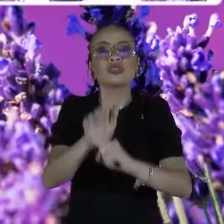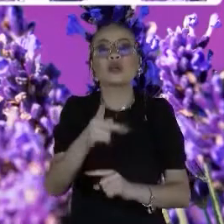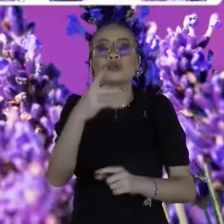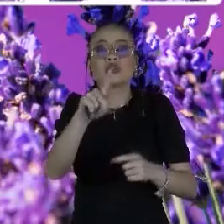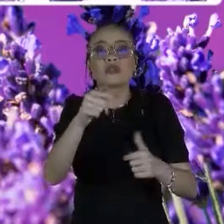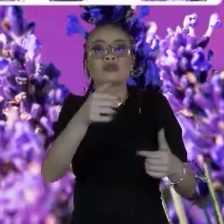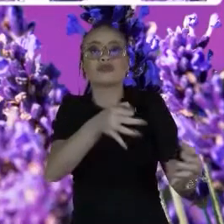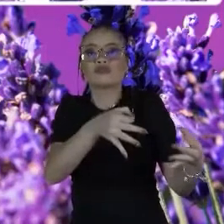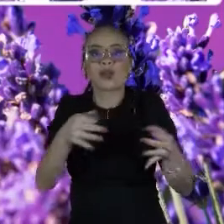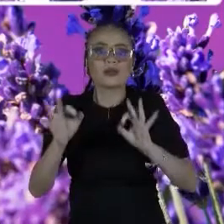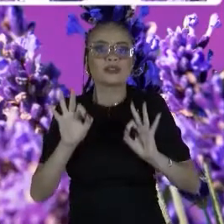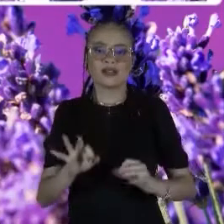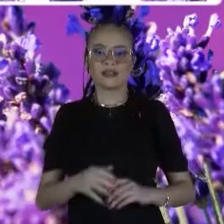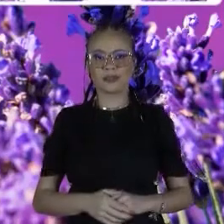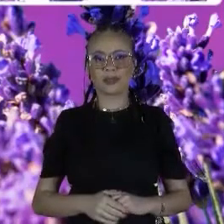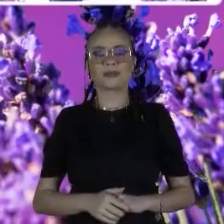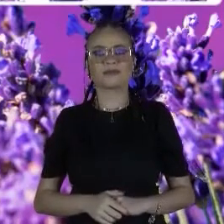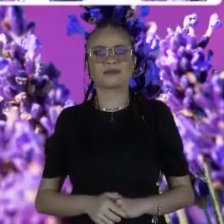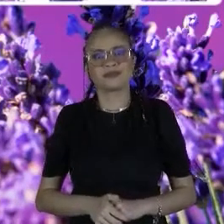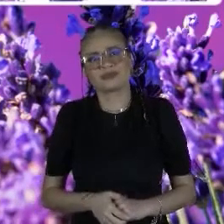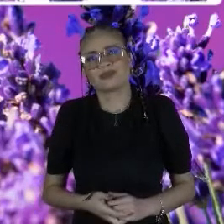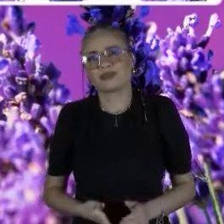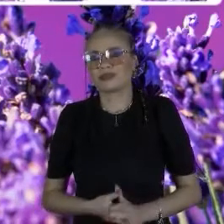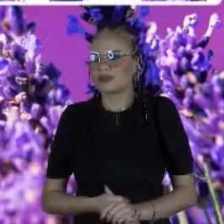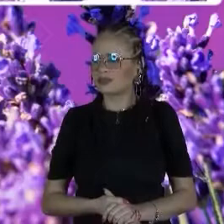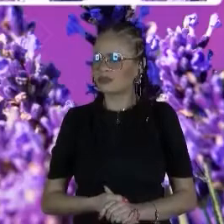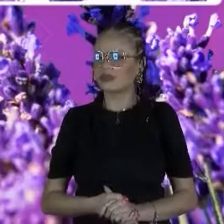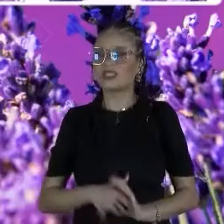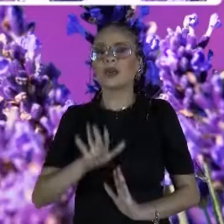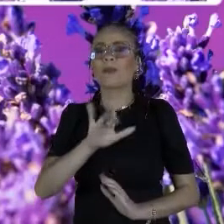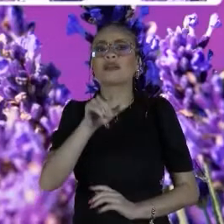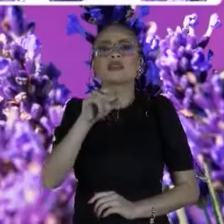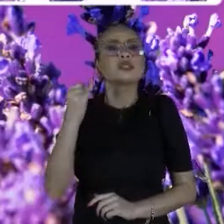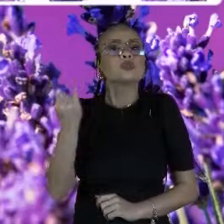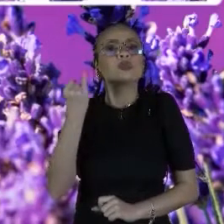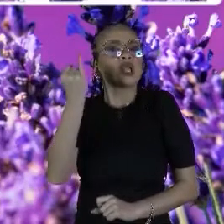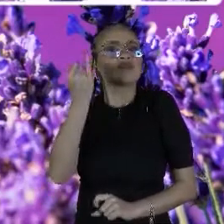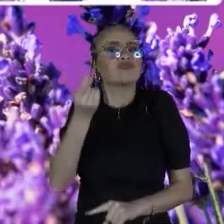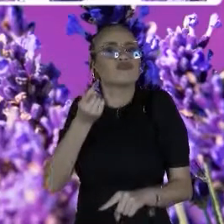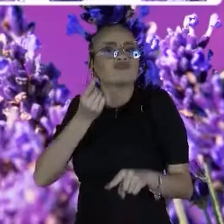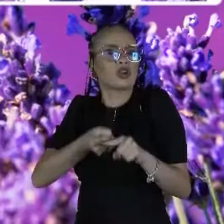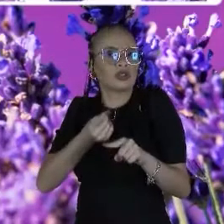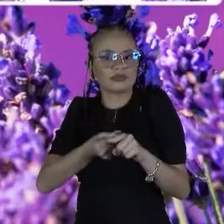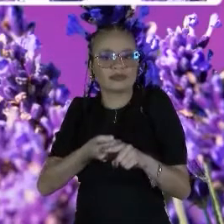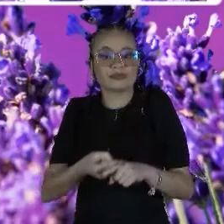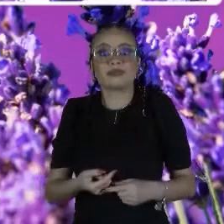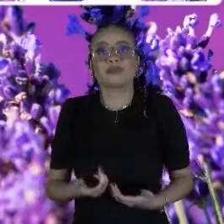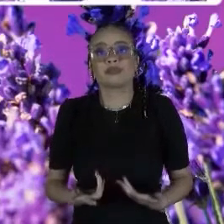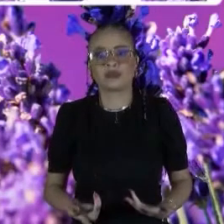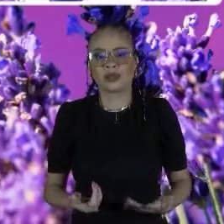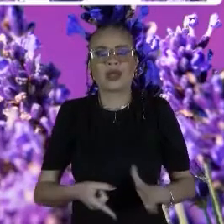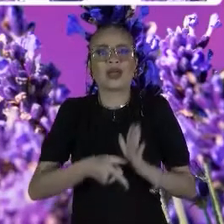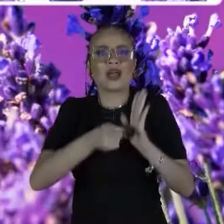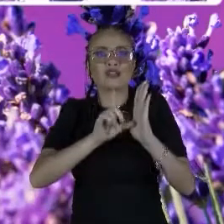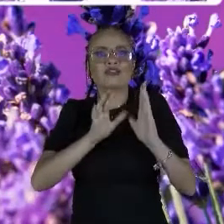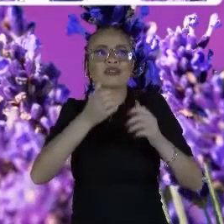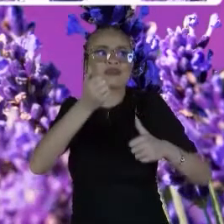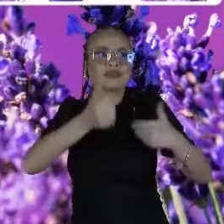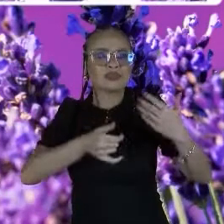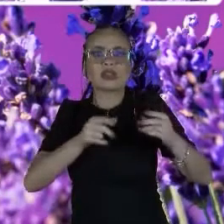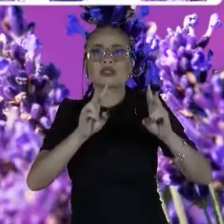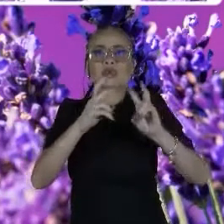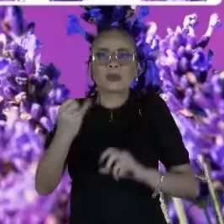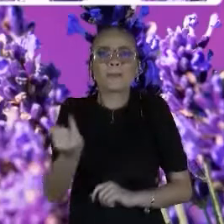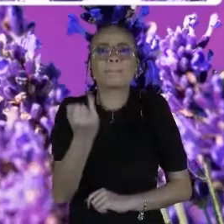rotina né E porque os óleos essenciais da terra como foi muito bem falado agora